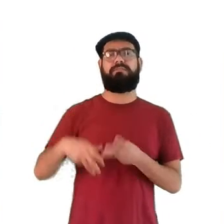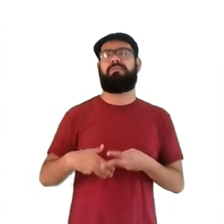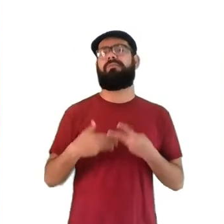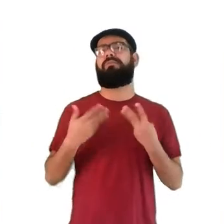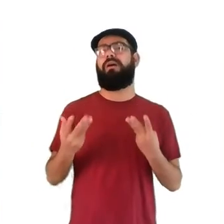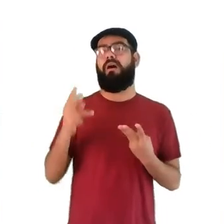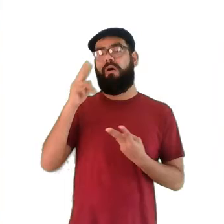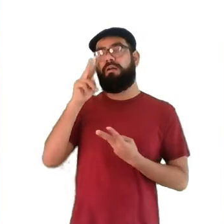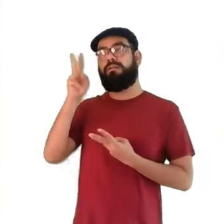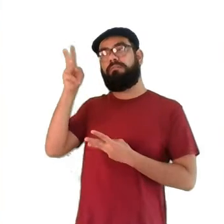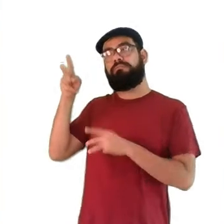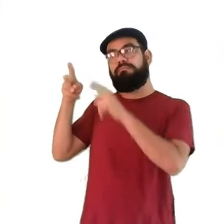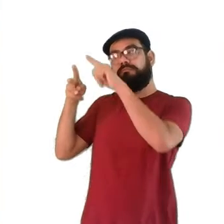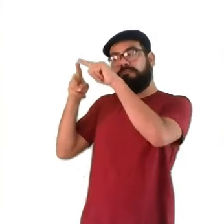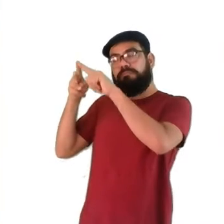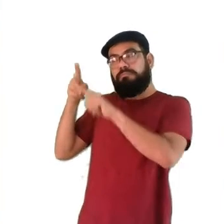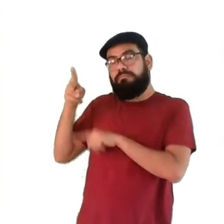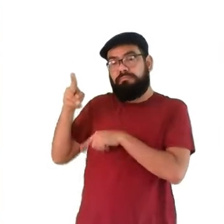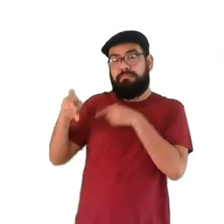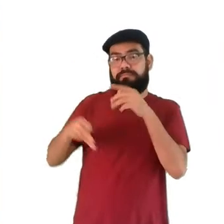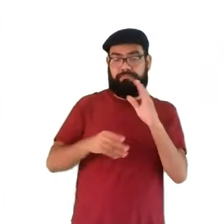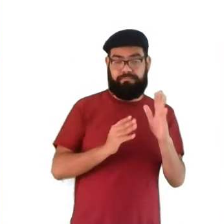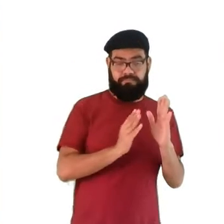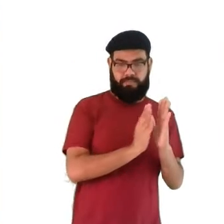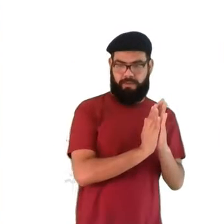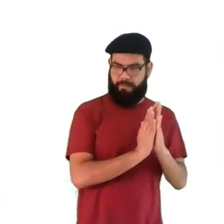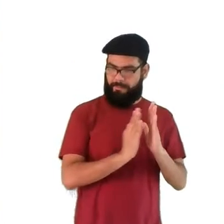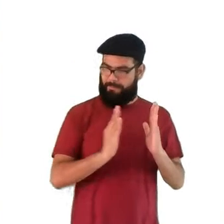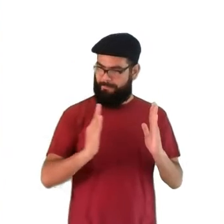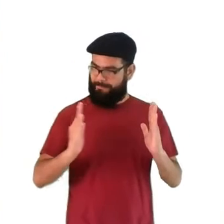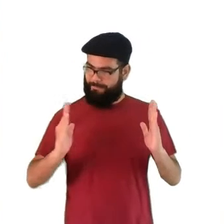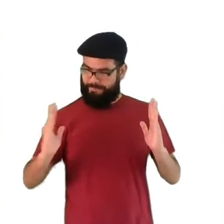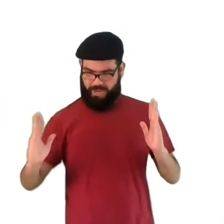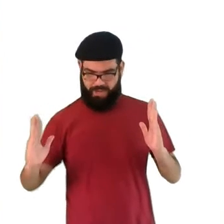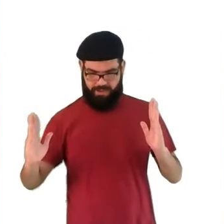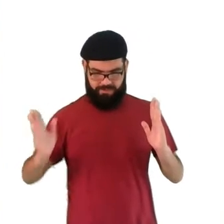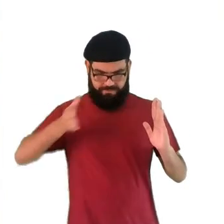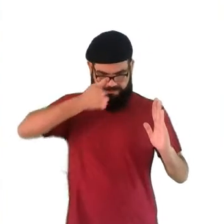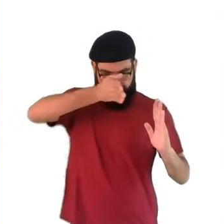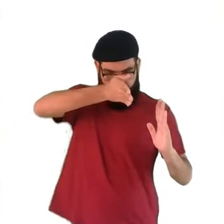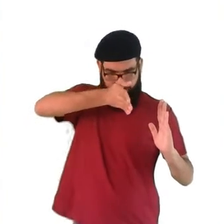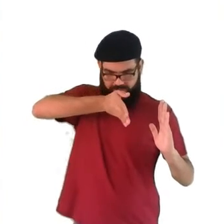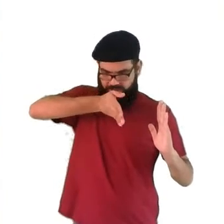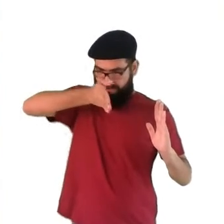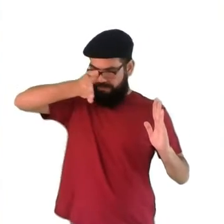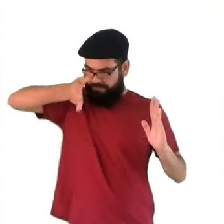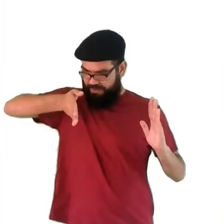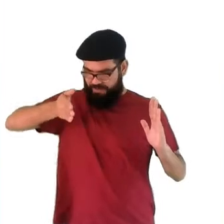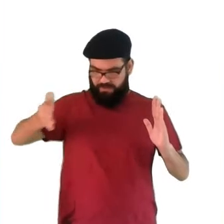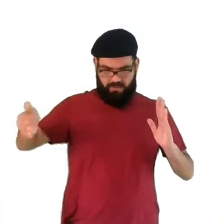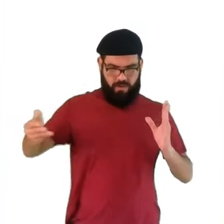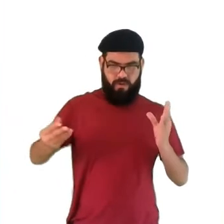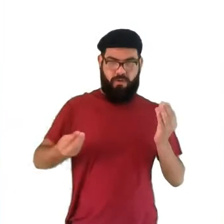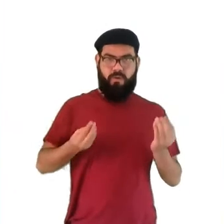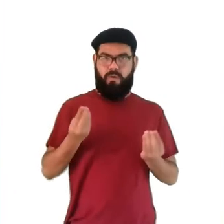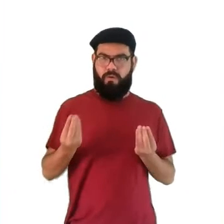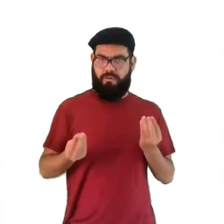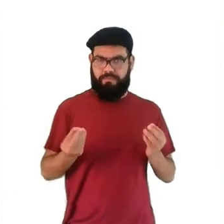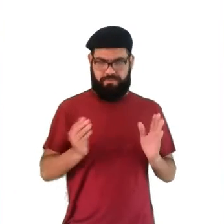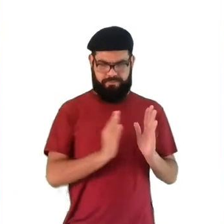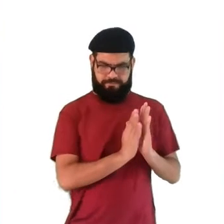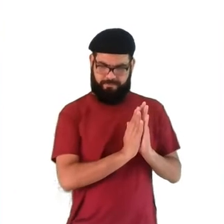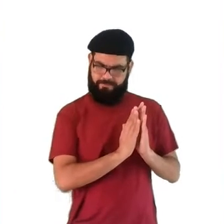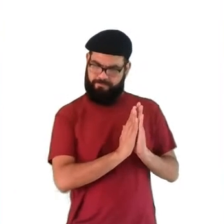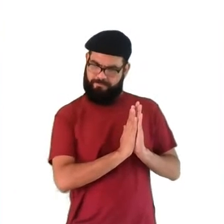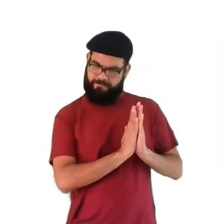lado a forma como é dividido a questão da nossa fase adulta. Então, nós temos aqui,